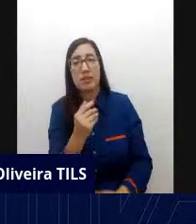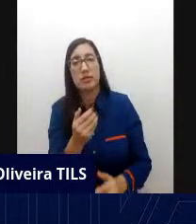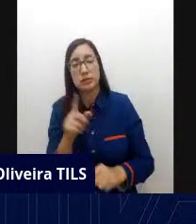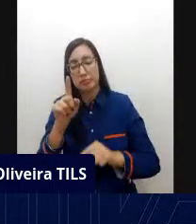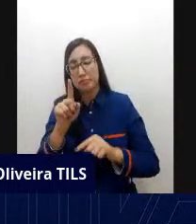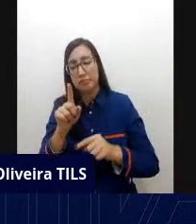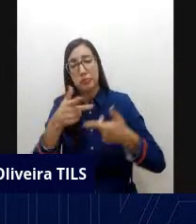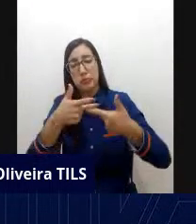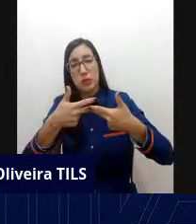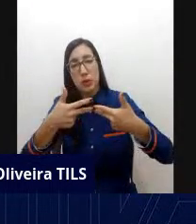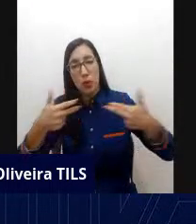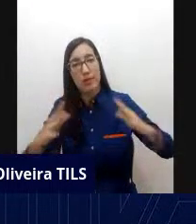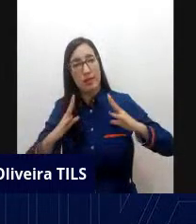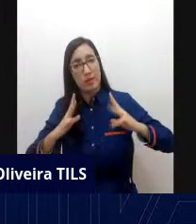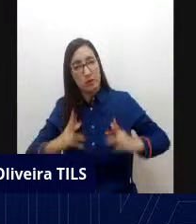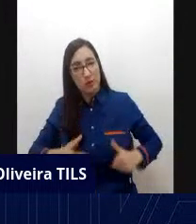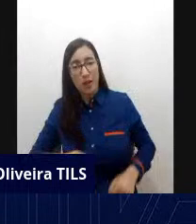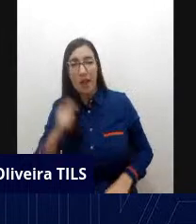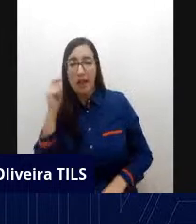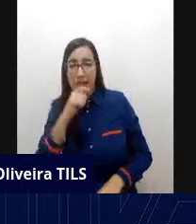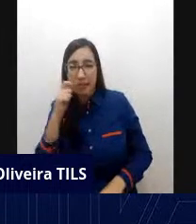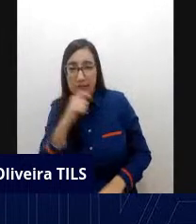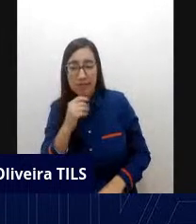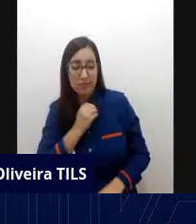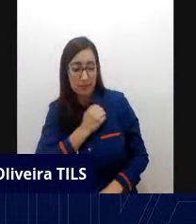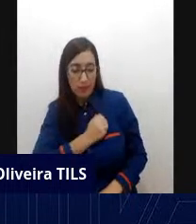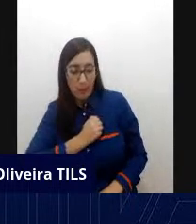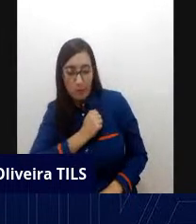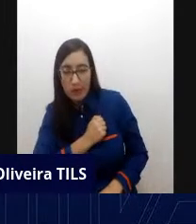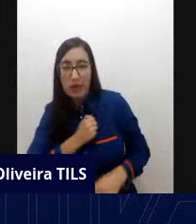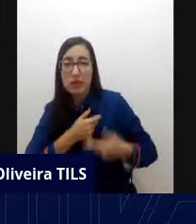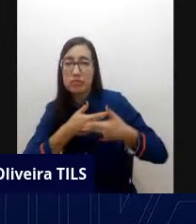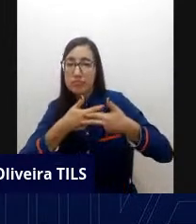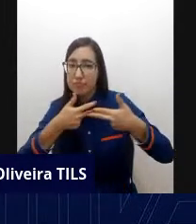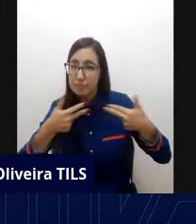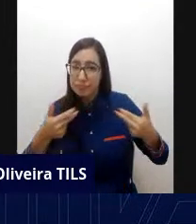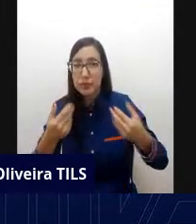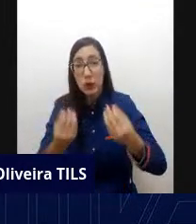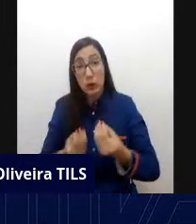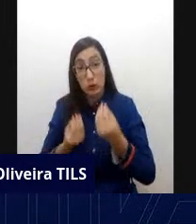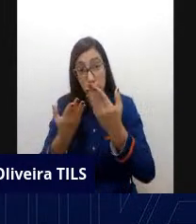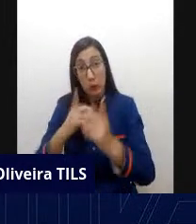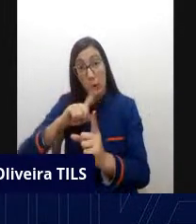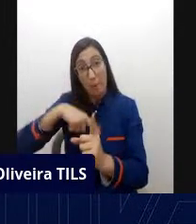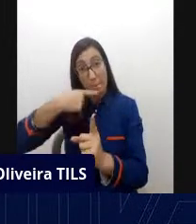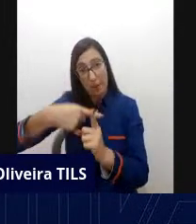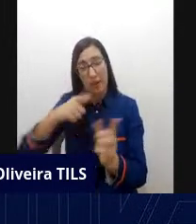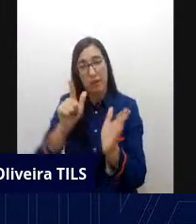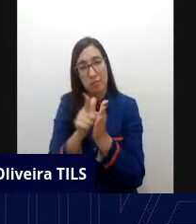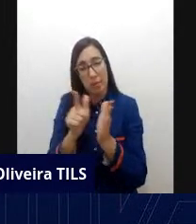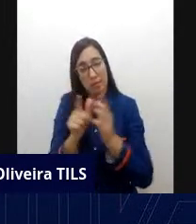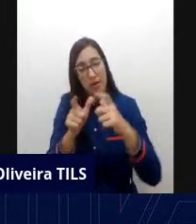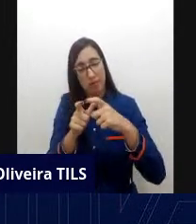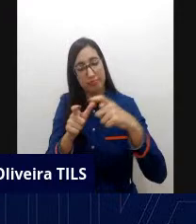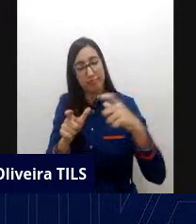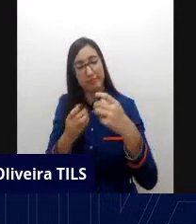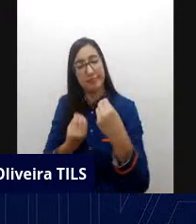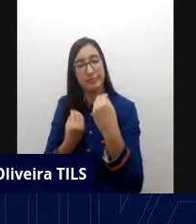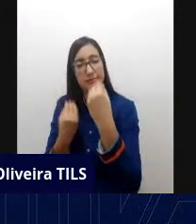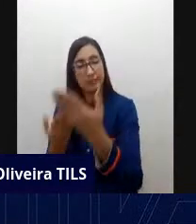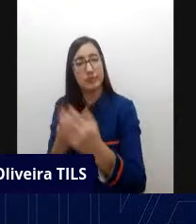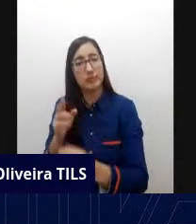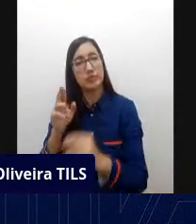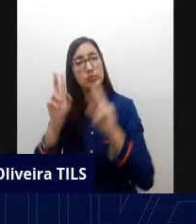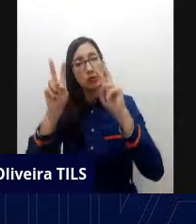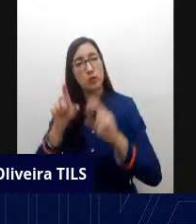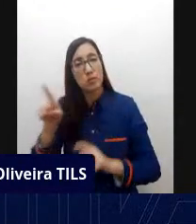recebendo esse material. E também, então, qualquer organização que esteja, né, do nosso lado, que queira transformar